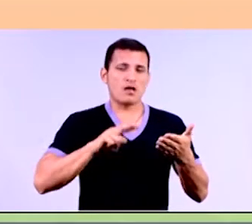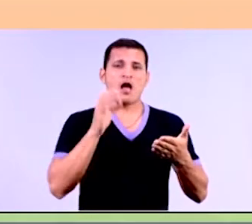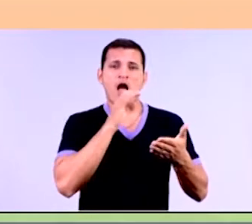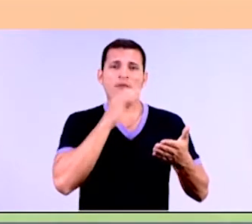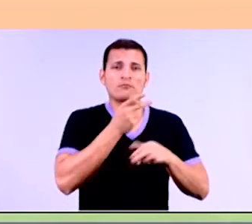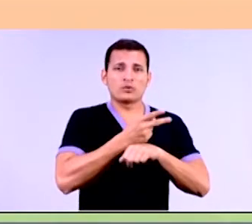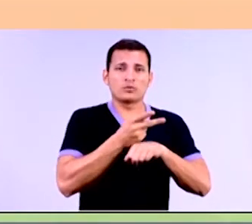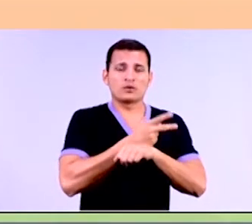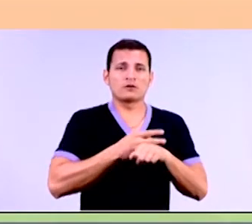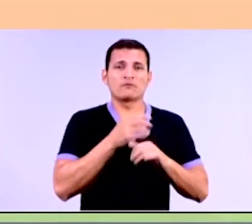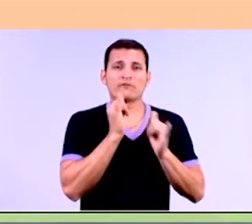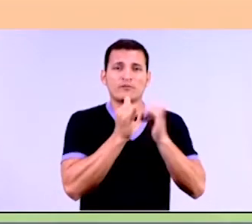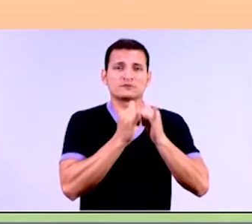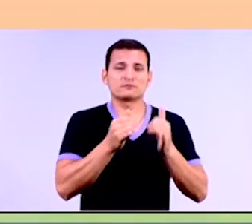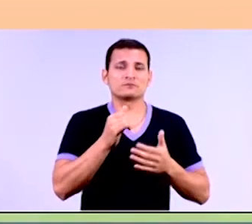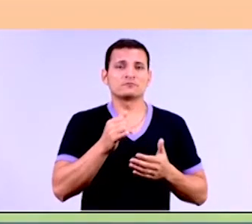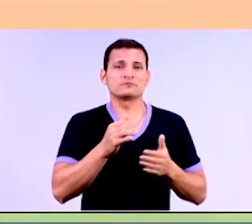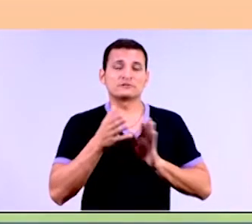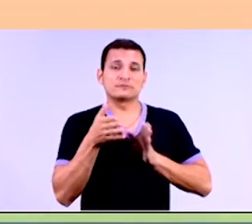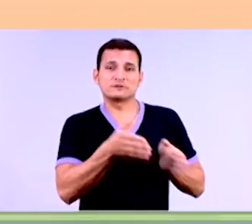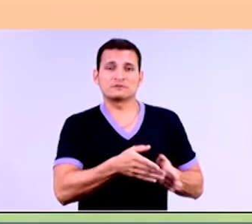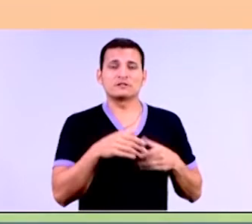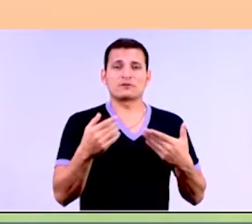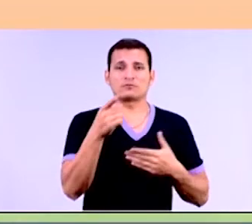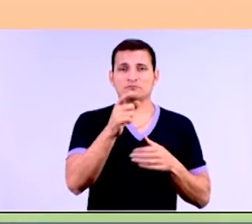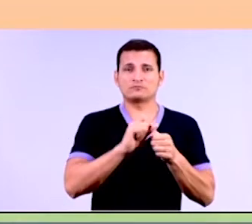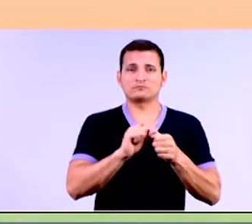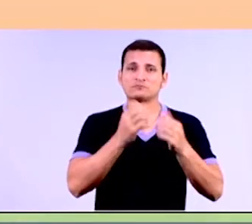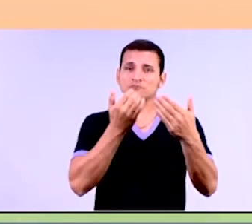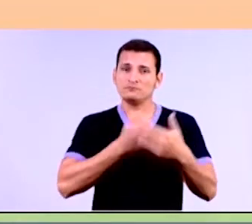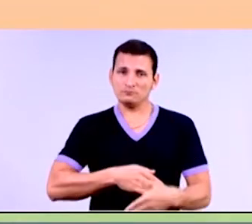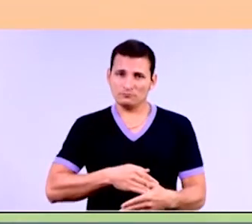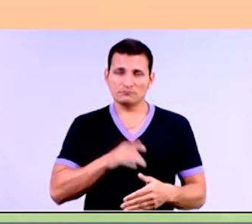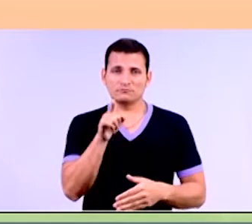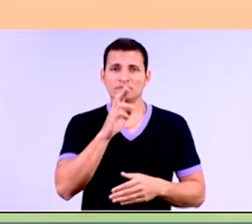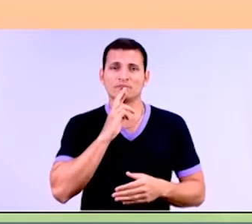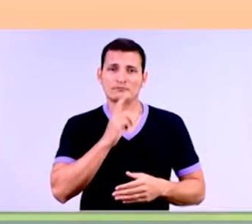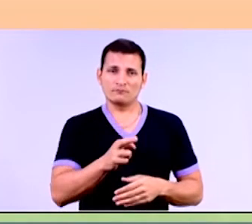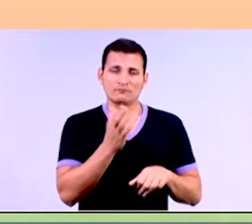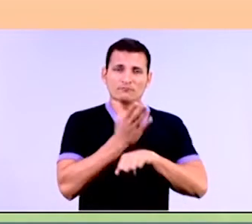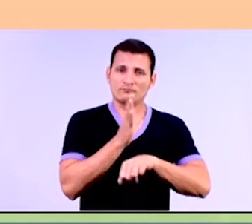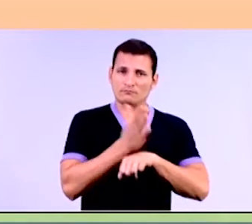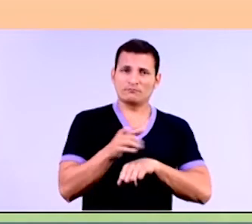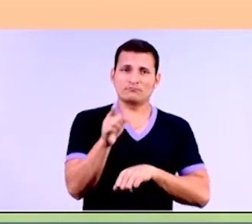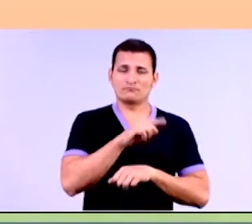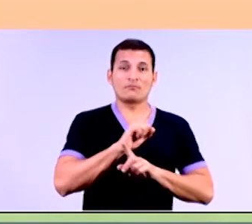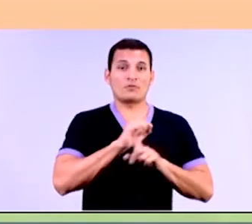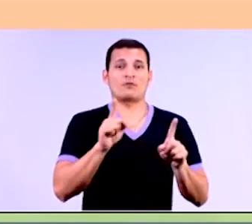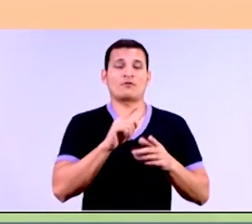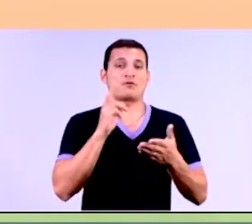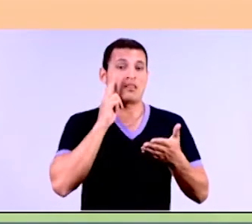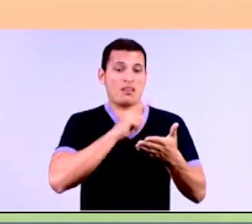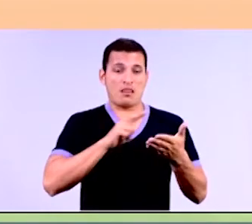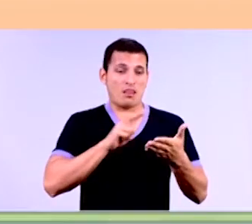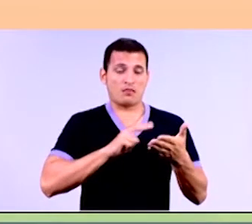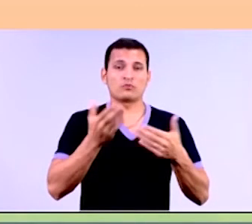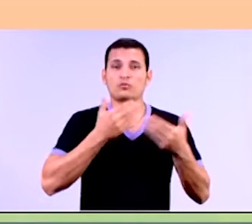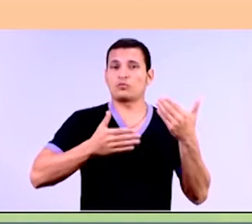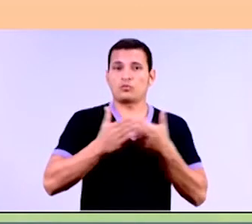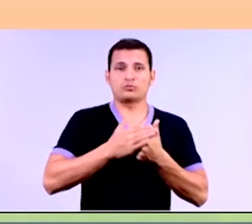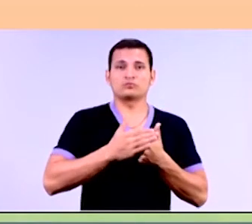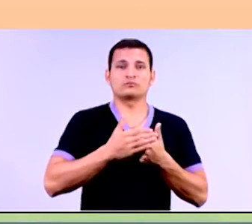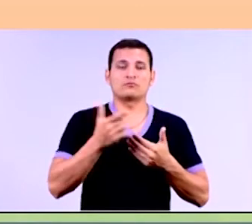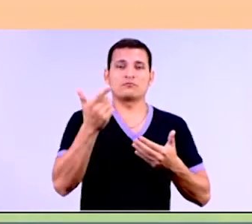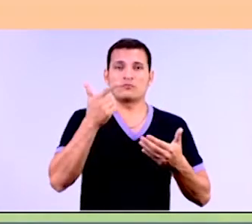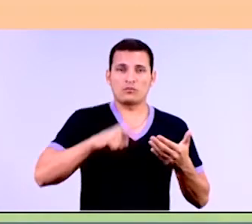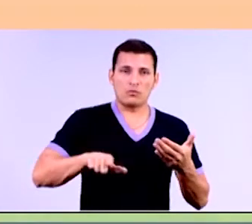informação específica. Então, quando você está fazendo uma prova, quando você está respondendo um exercício, você não vai ler o texto todo novamente para